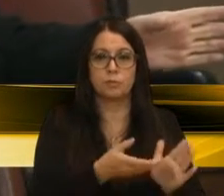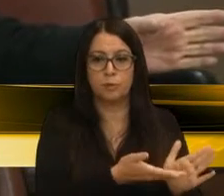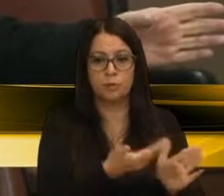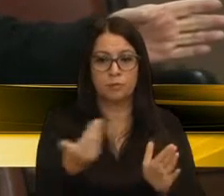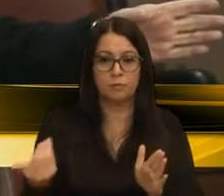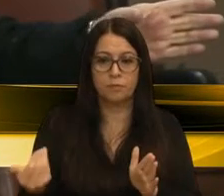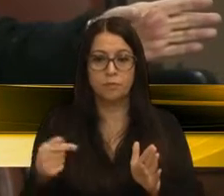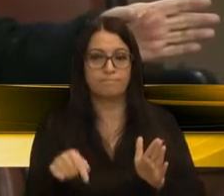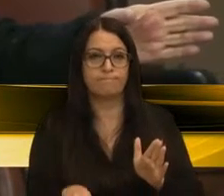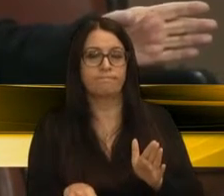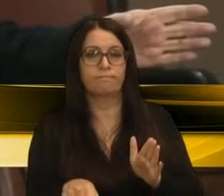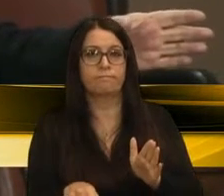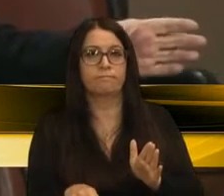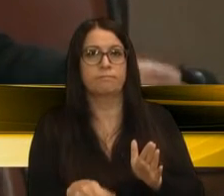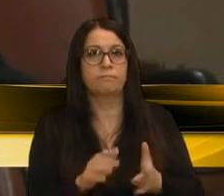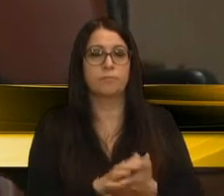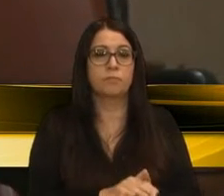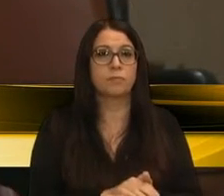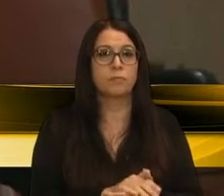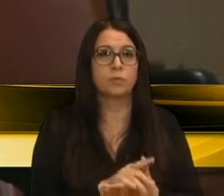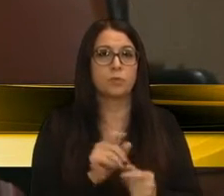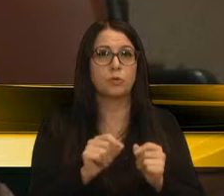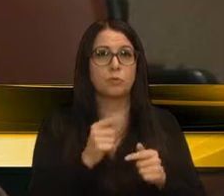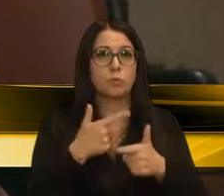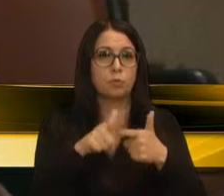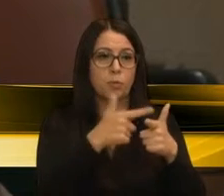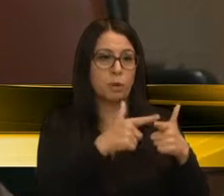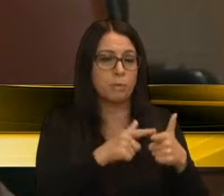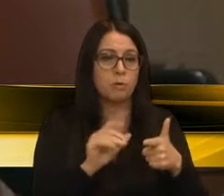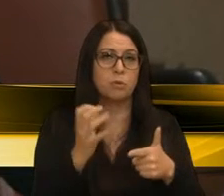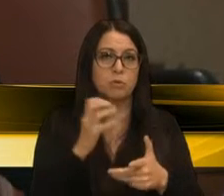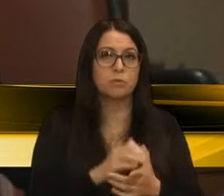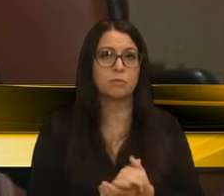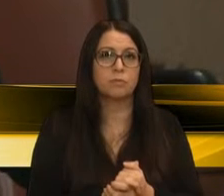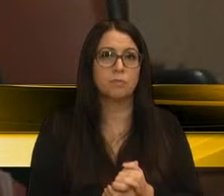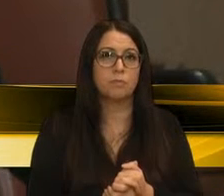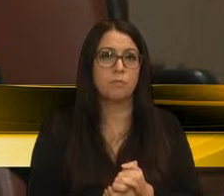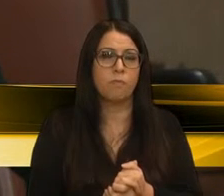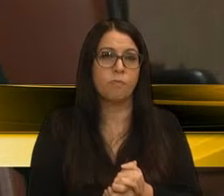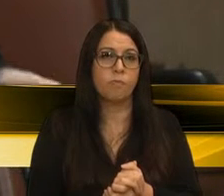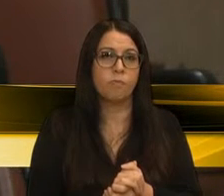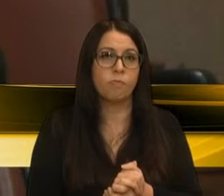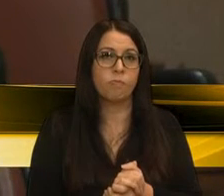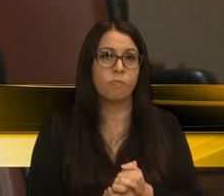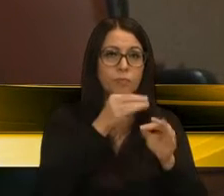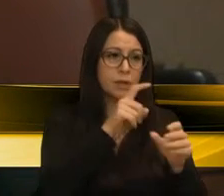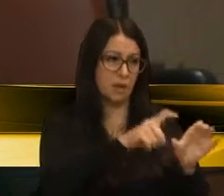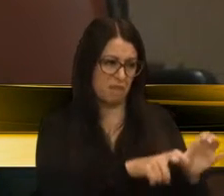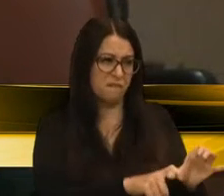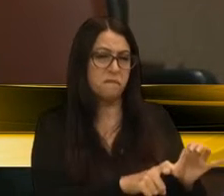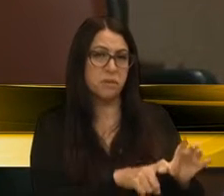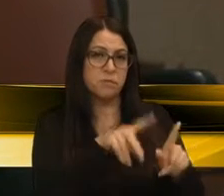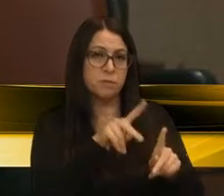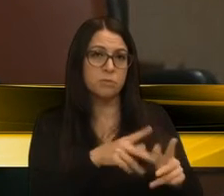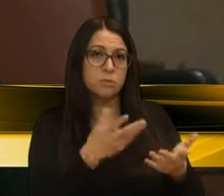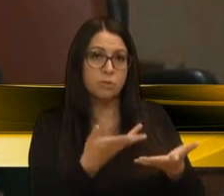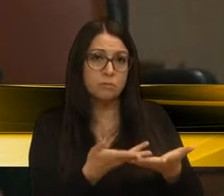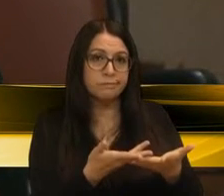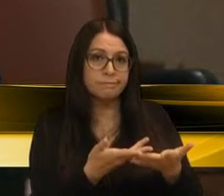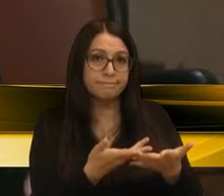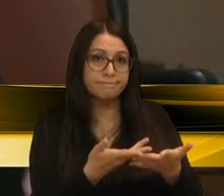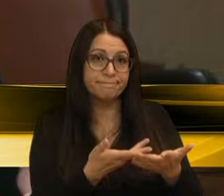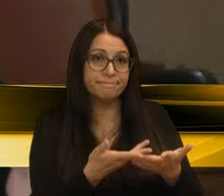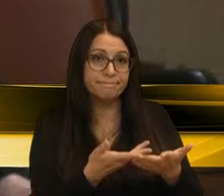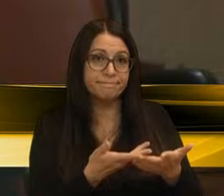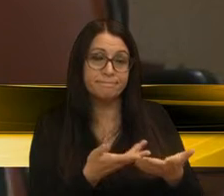para um segundo plano, né, em razão dos problemas que aconteceram, a festa da uva, pessoal,